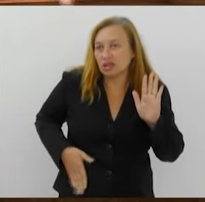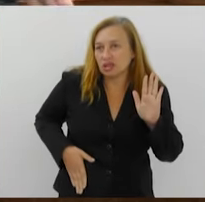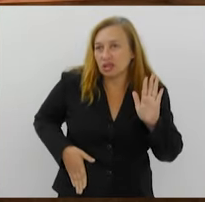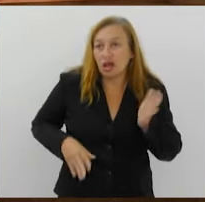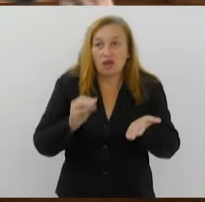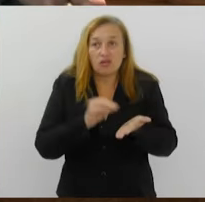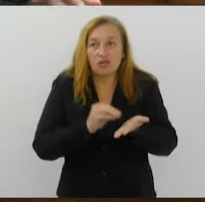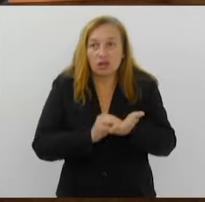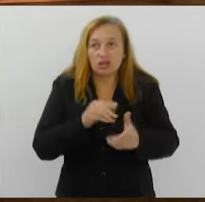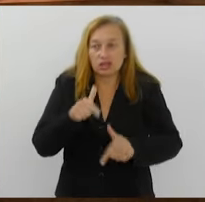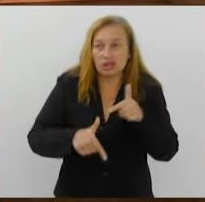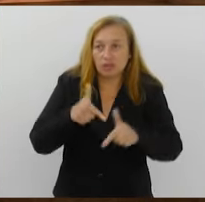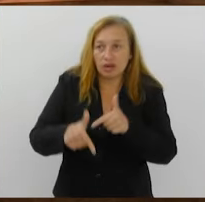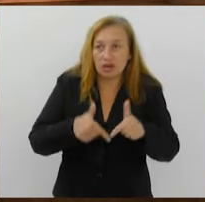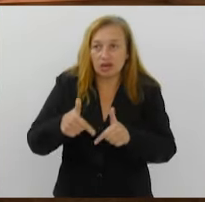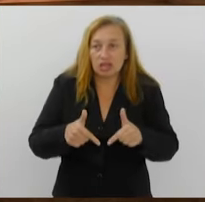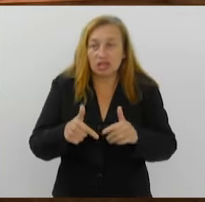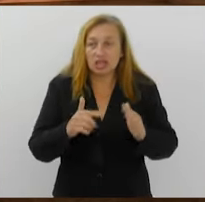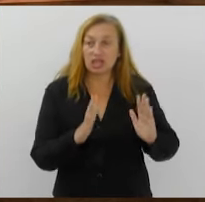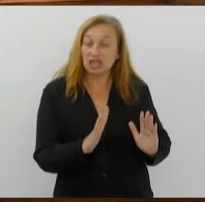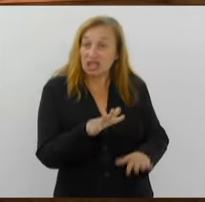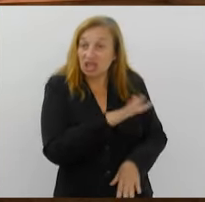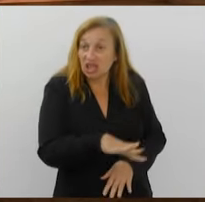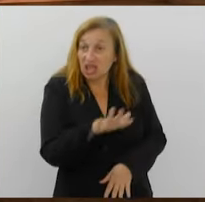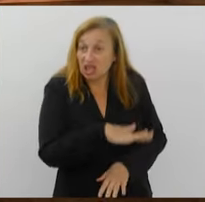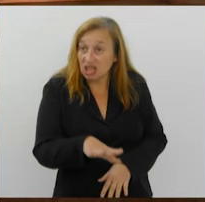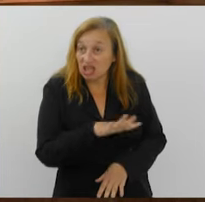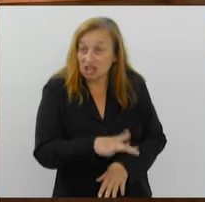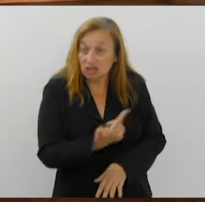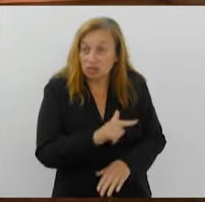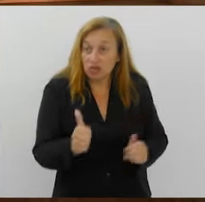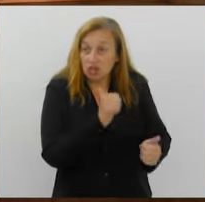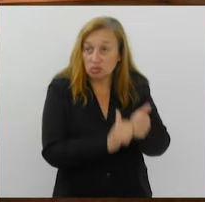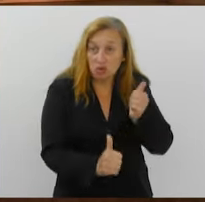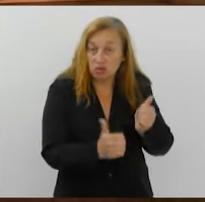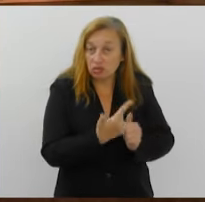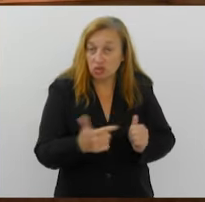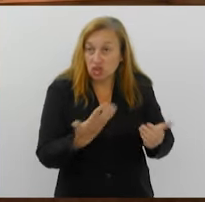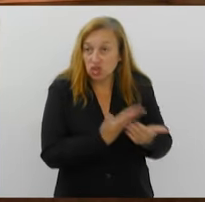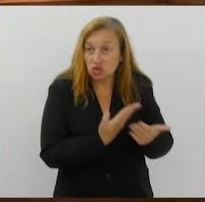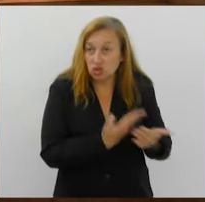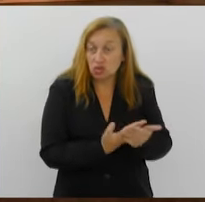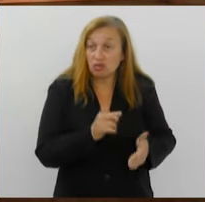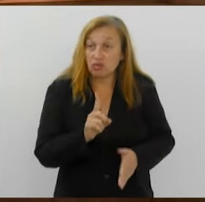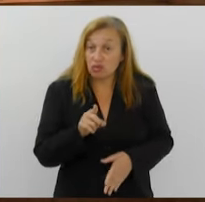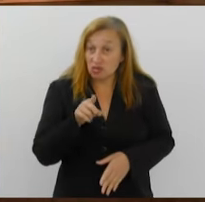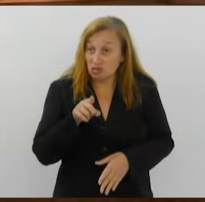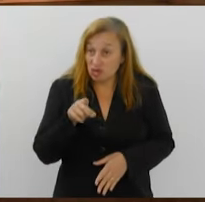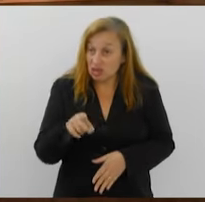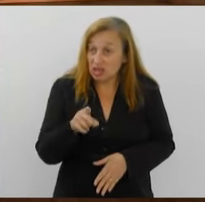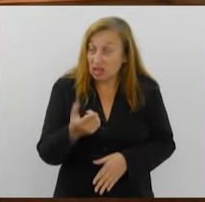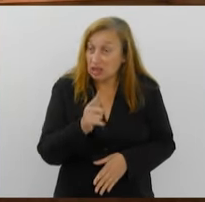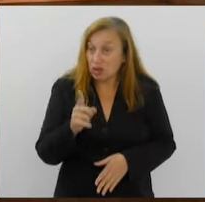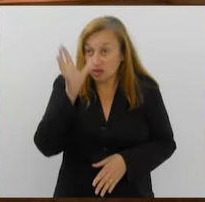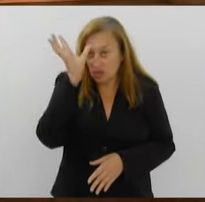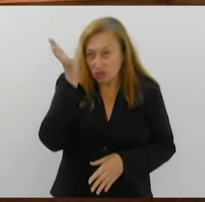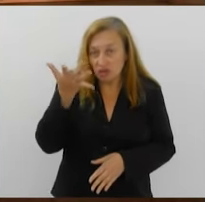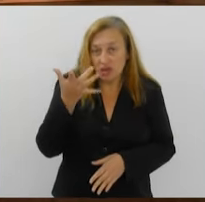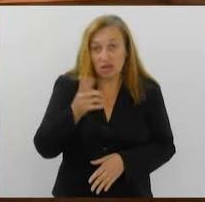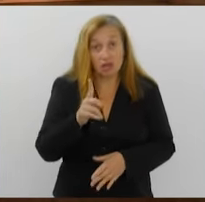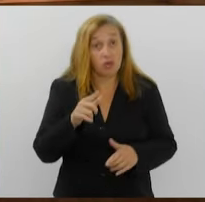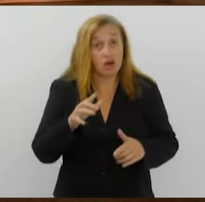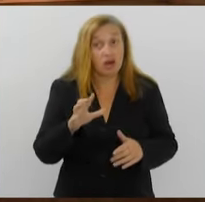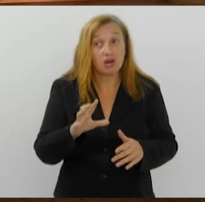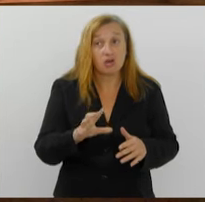desalojada, sem esporte, sem estudo. Quando você não fechar essa fábrica, você só vai na causa, no efeito, você não vai na causa. Então, a gente